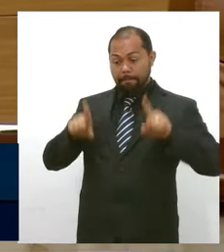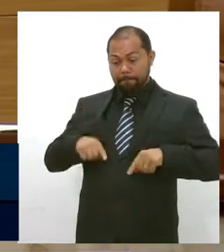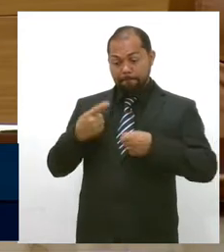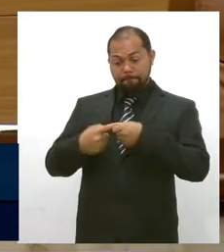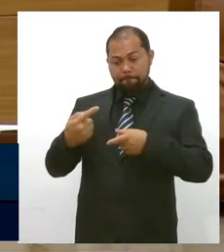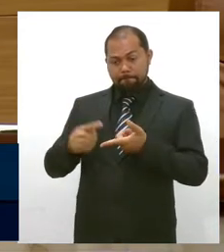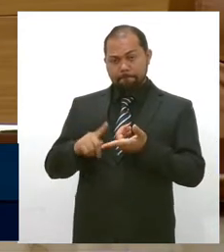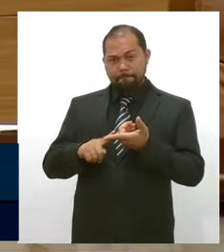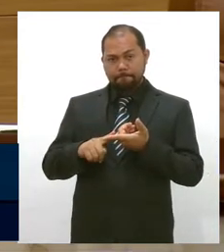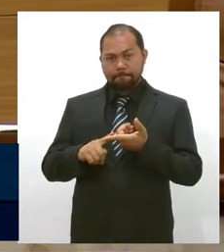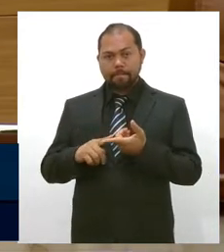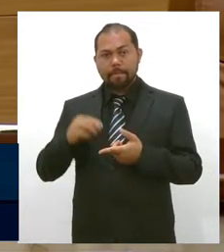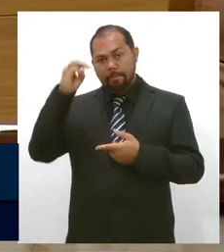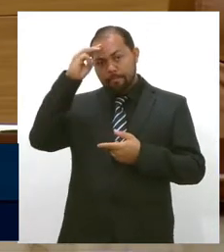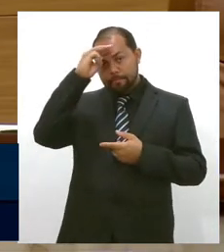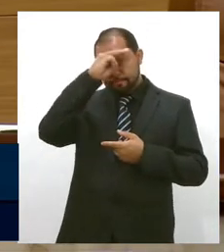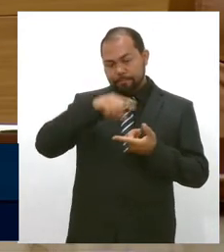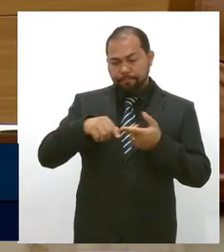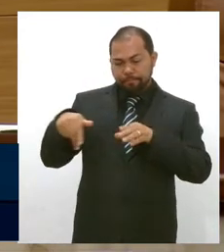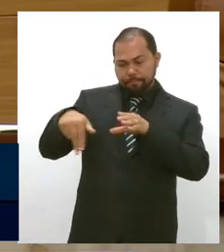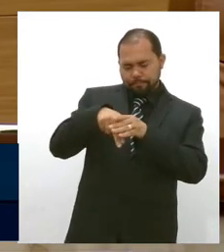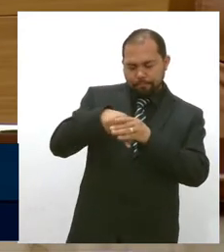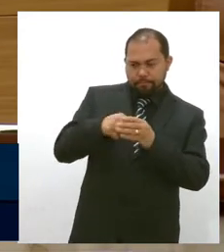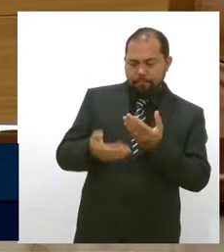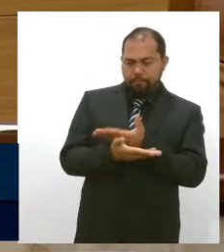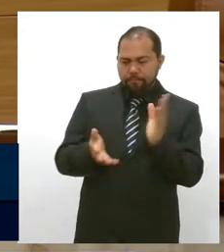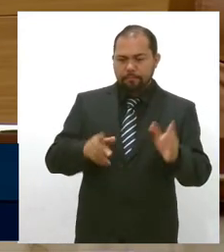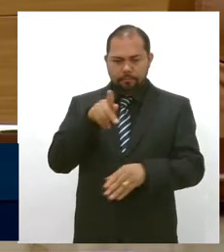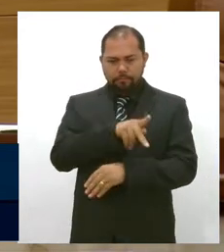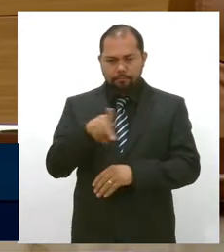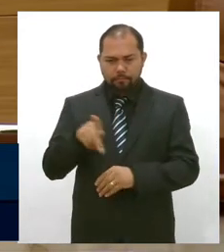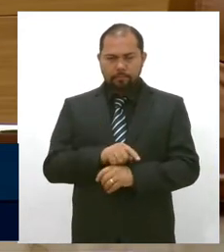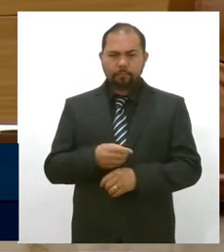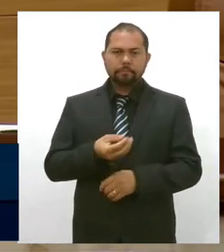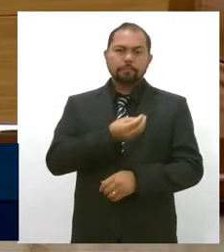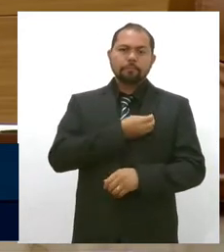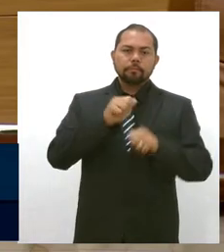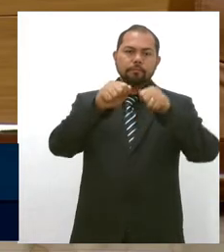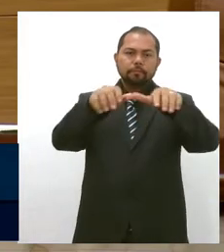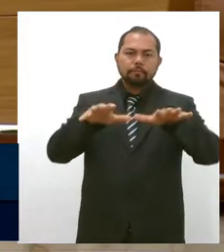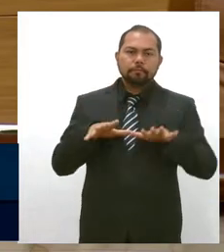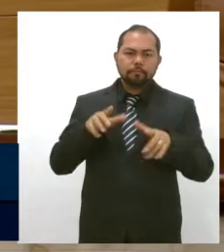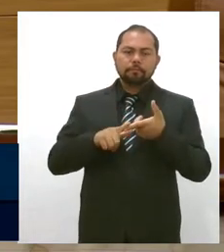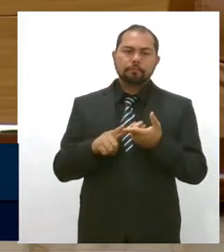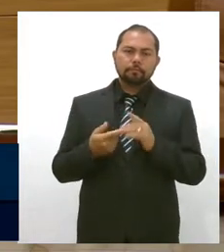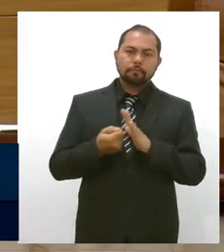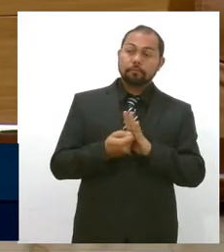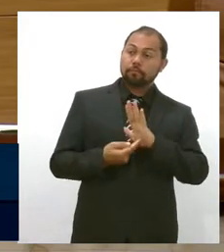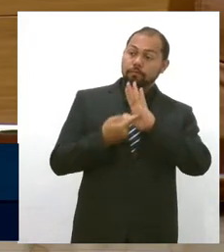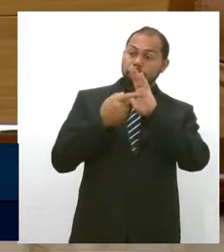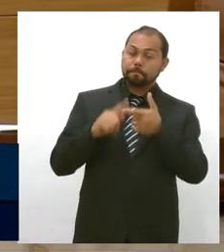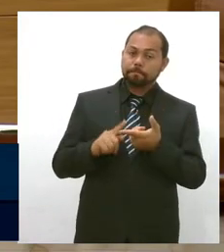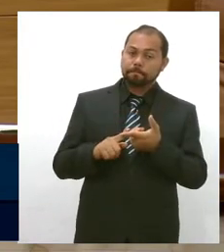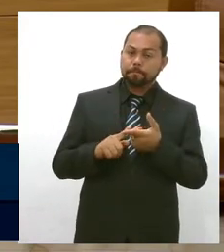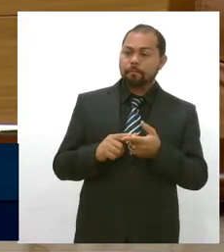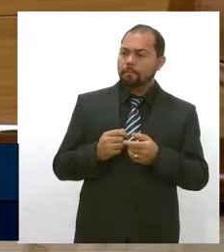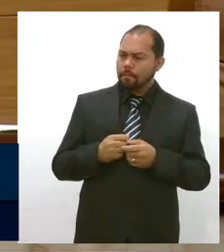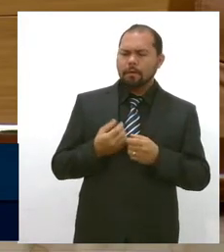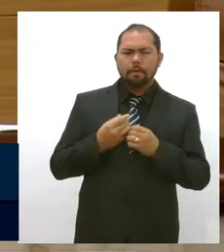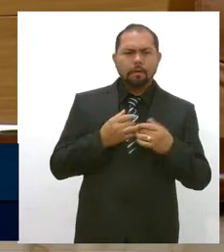em especial, os professores e professoras que se encontram nas galerias do plenário desta casa, ressaltando ser solidária à causa da categoria e se colocando